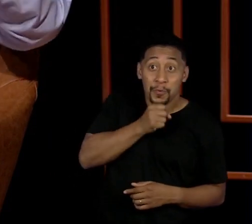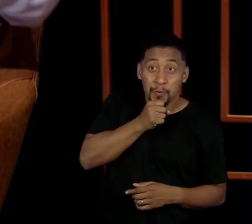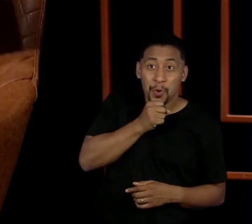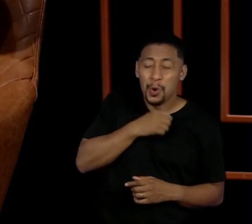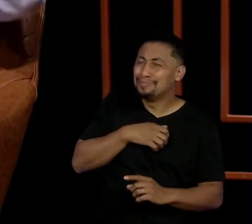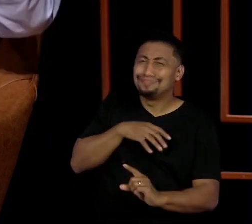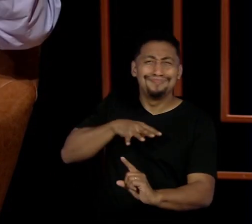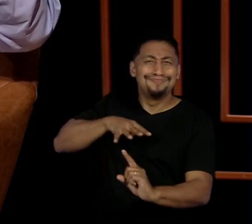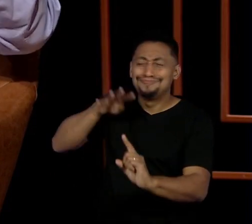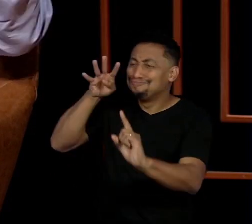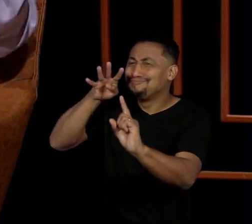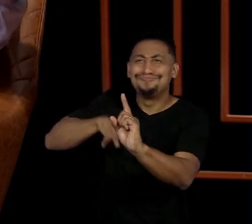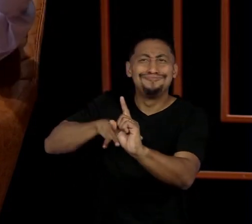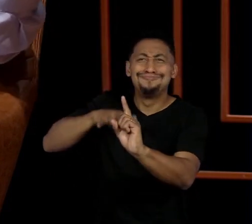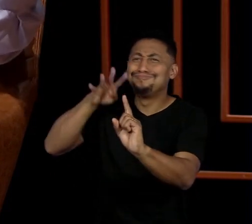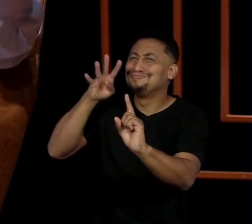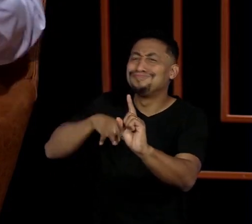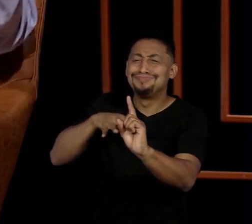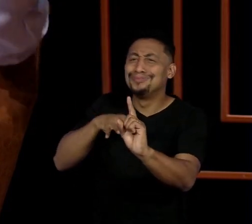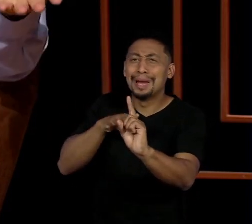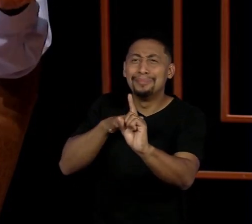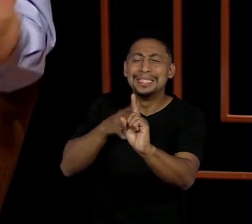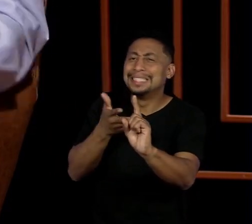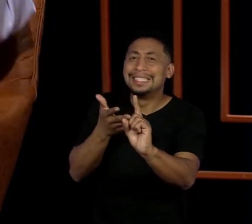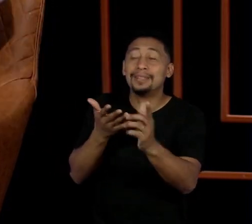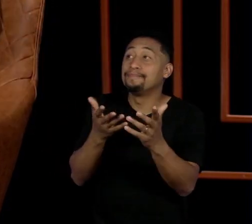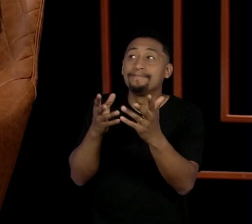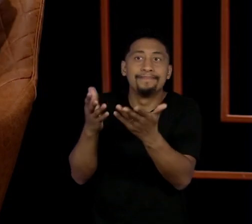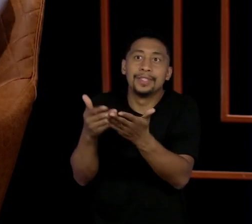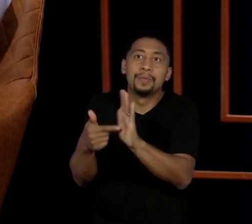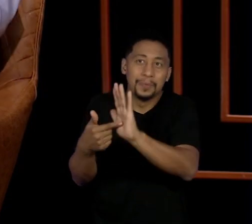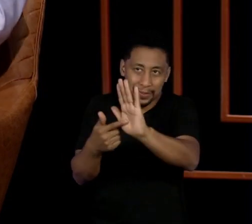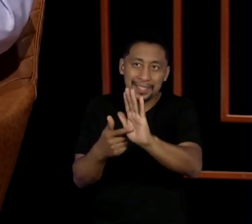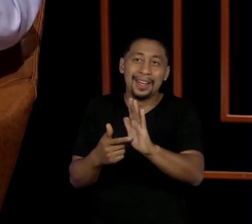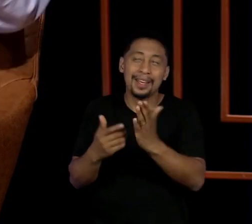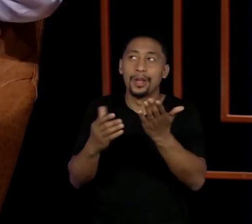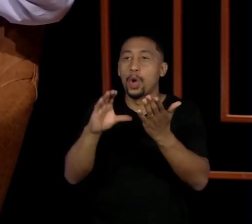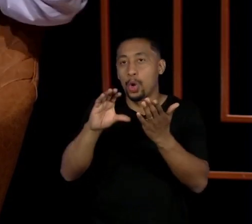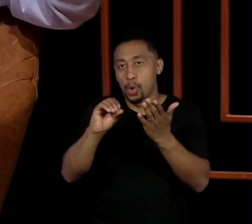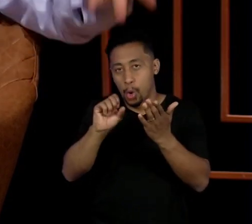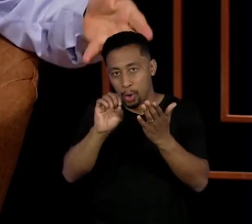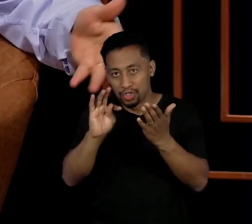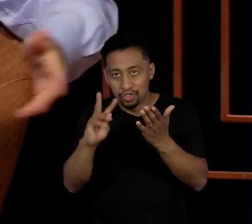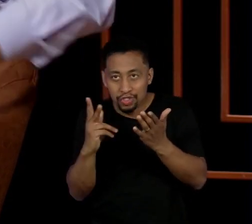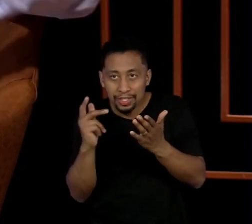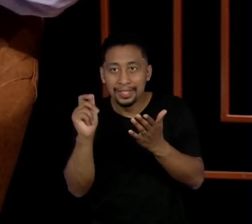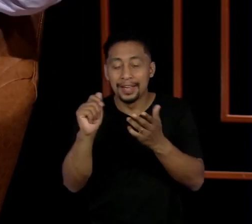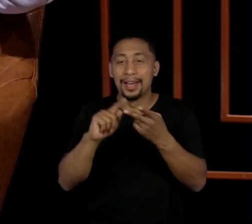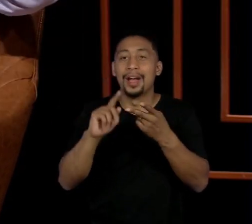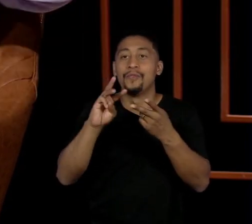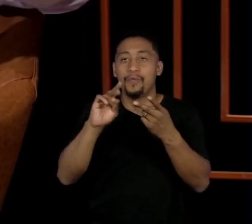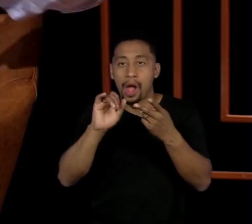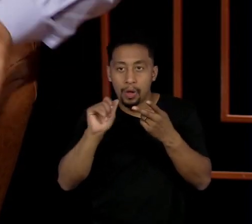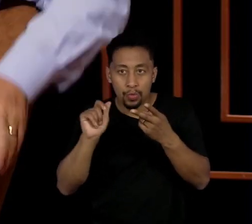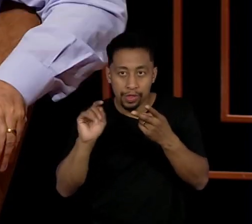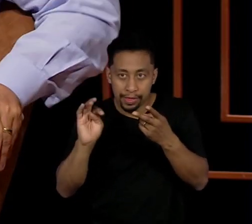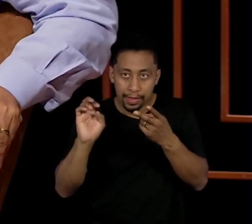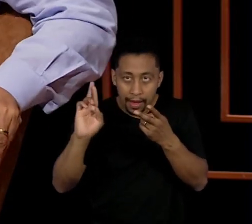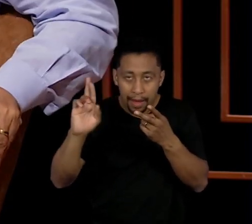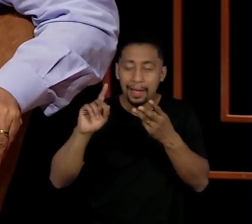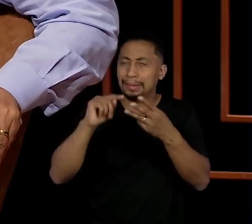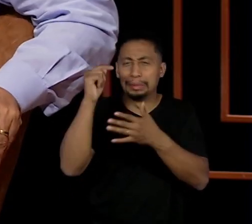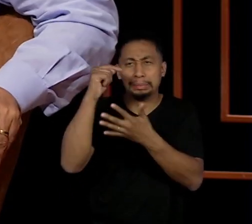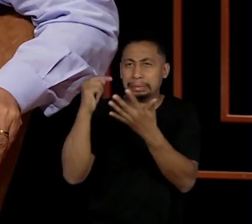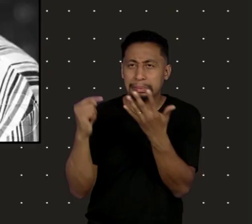desesperado desses grandes comediantes, tipo Costinha, tipo Walter Dávila, tipo Oscarito, Anquito e tantos outros